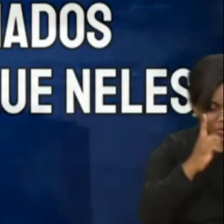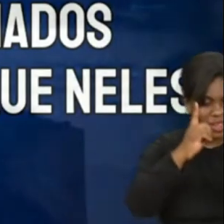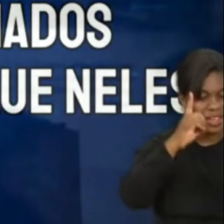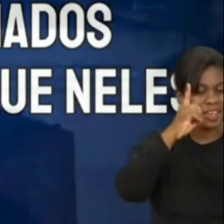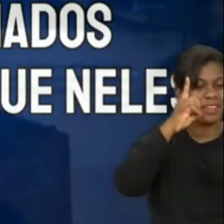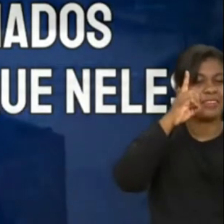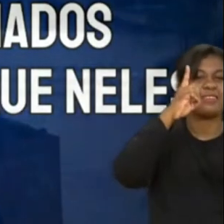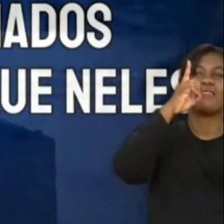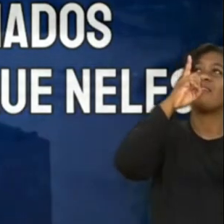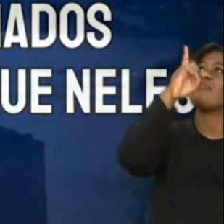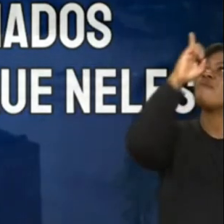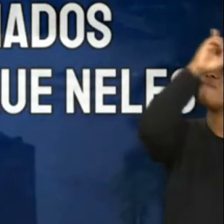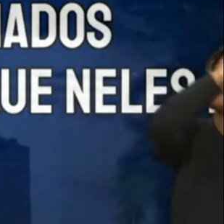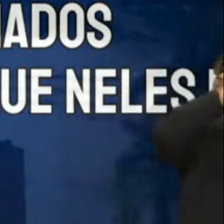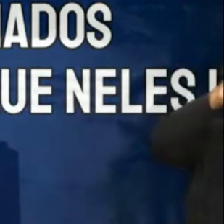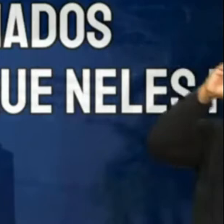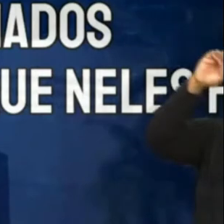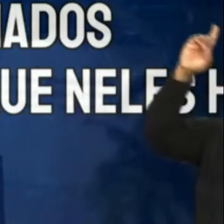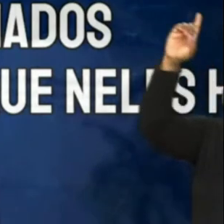Tuas